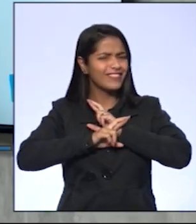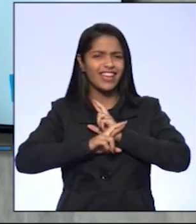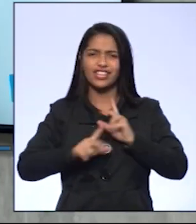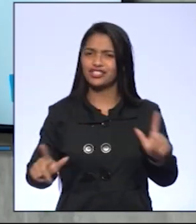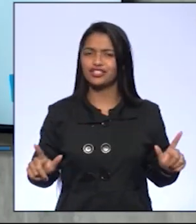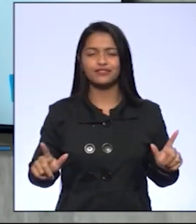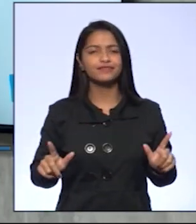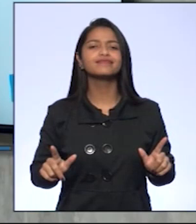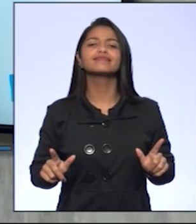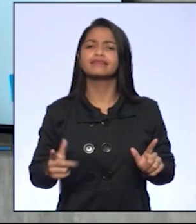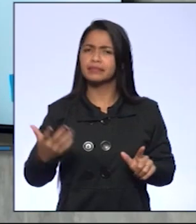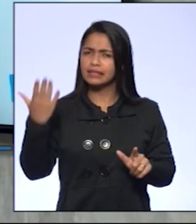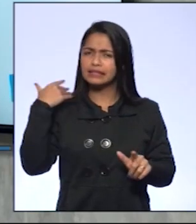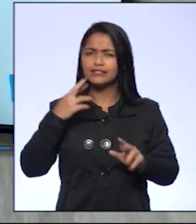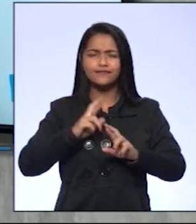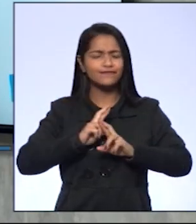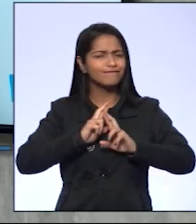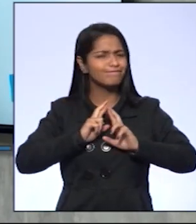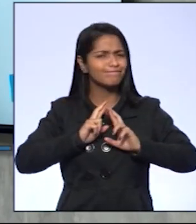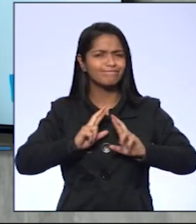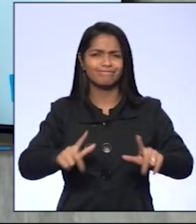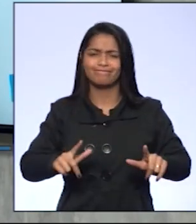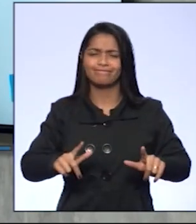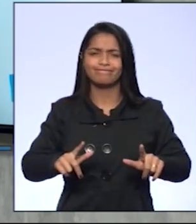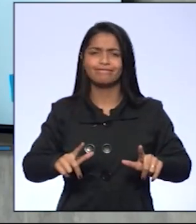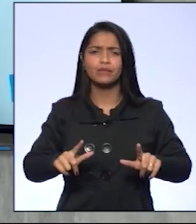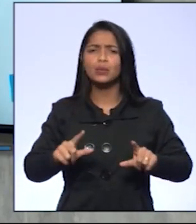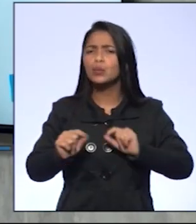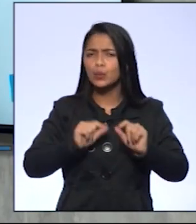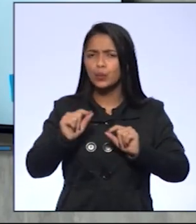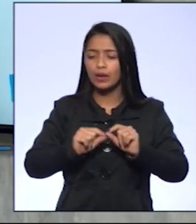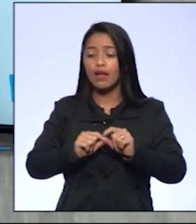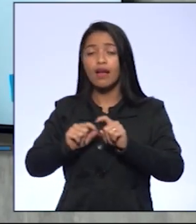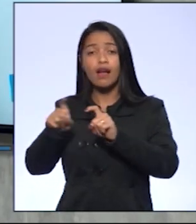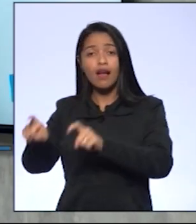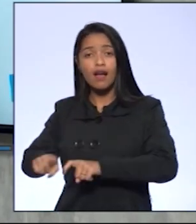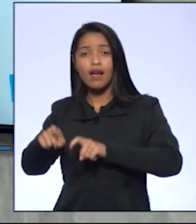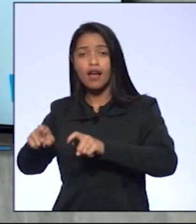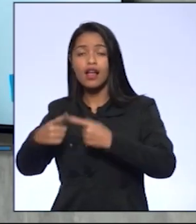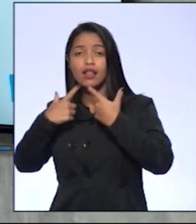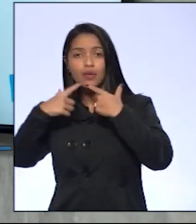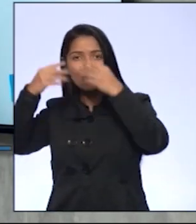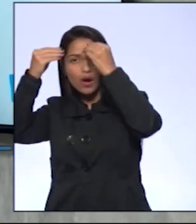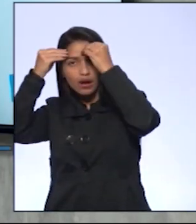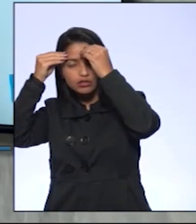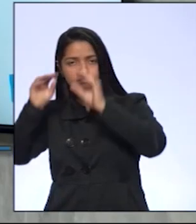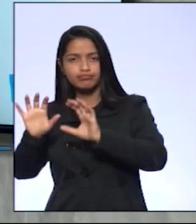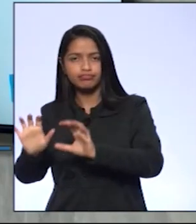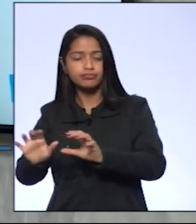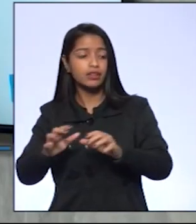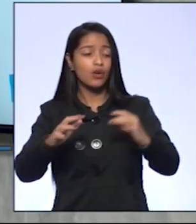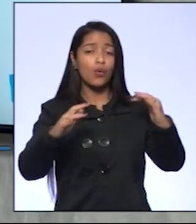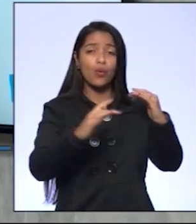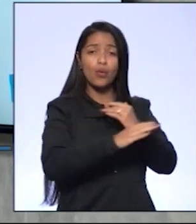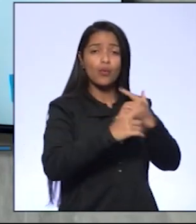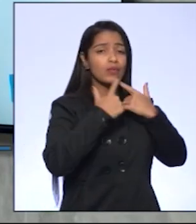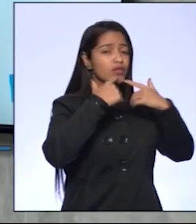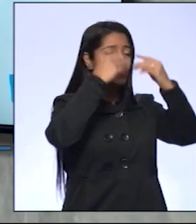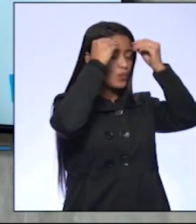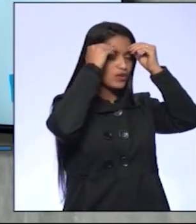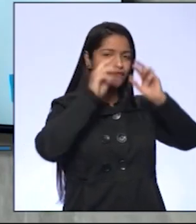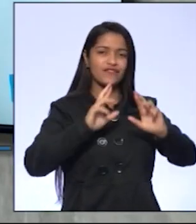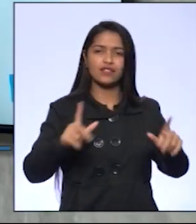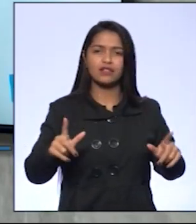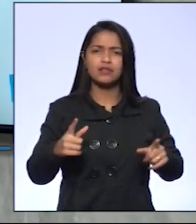pessoas, elas no campo apresentavam uma linguagem e na cidade outra. Mas por quê? Porque não